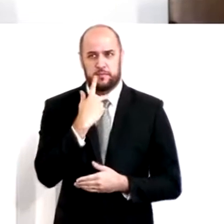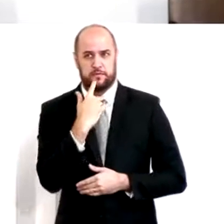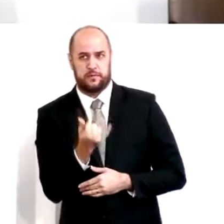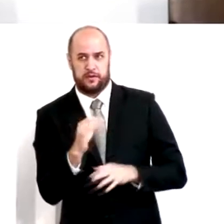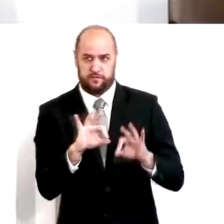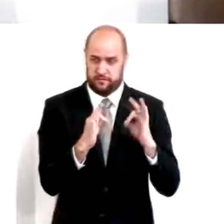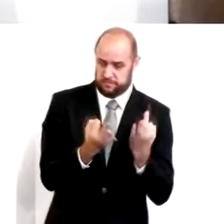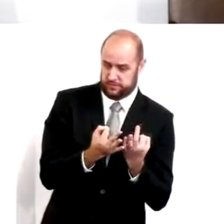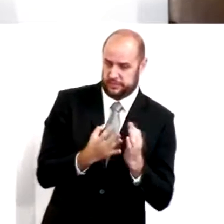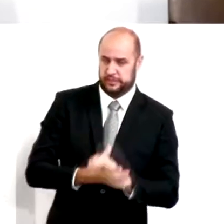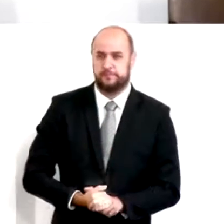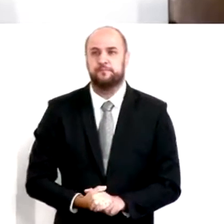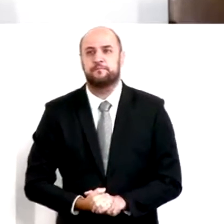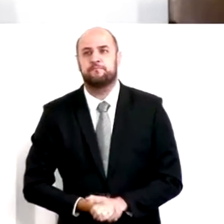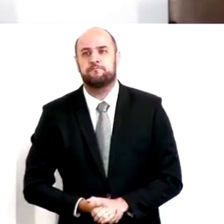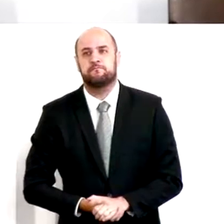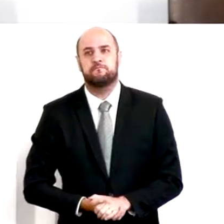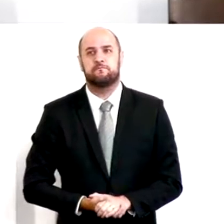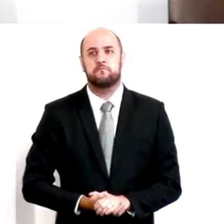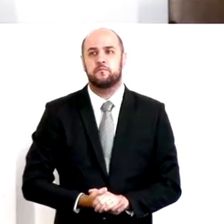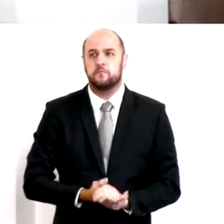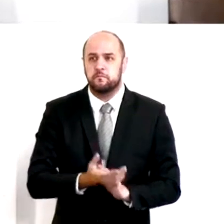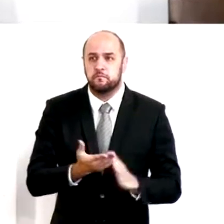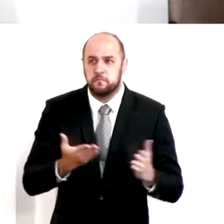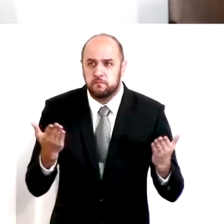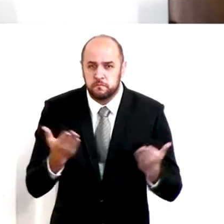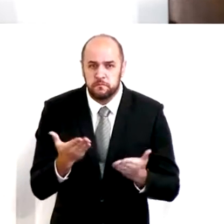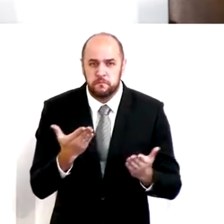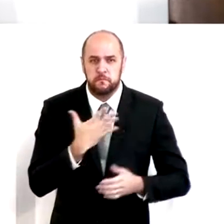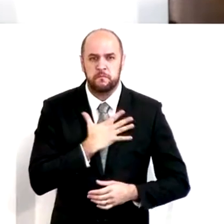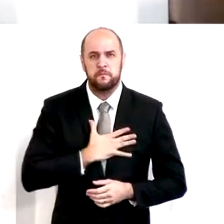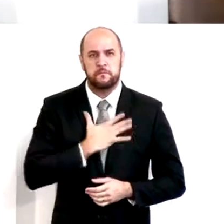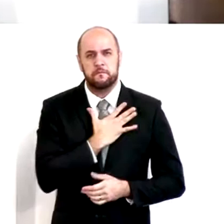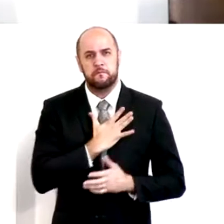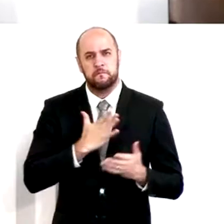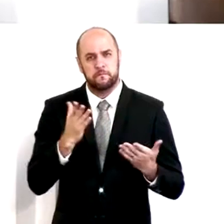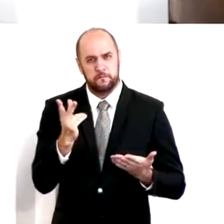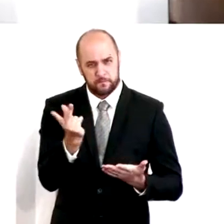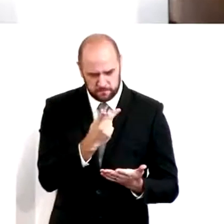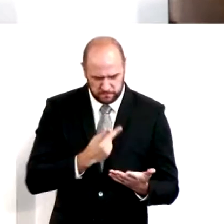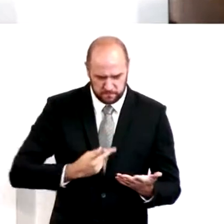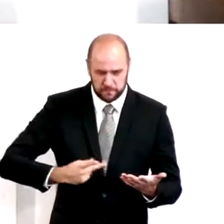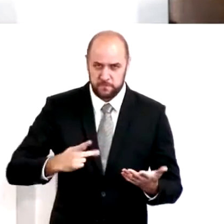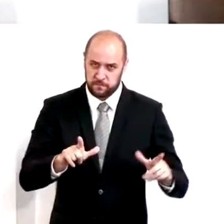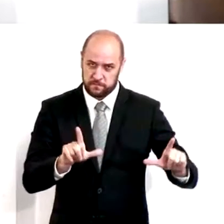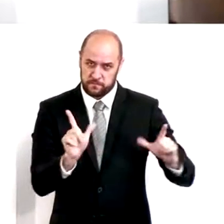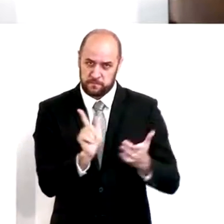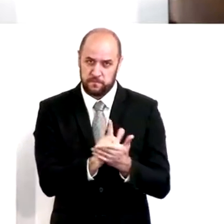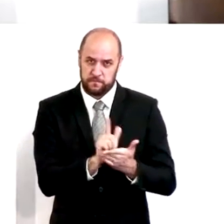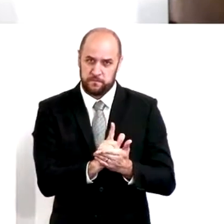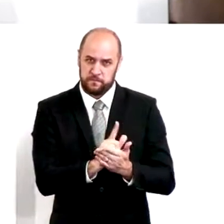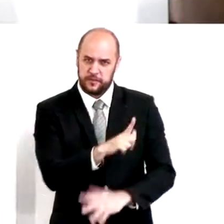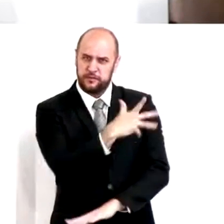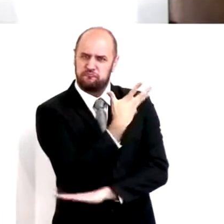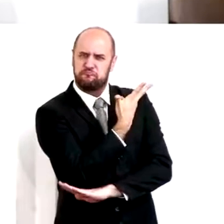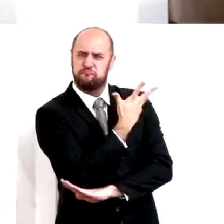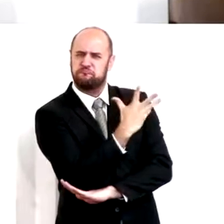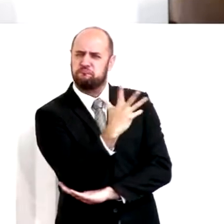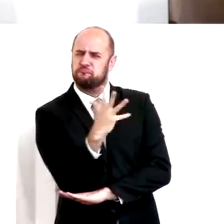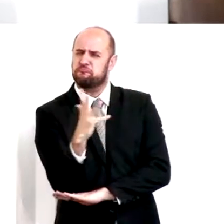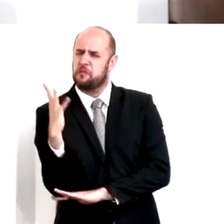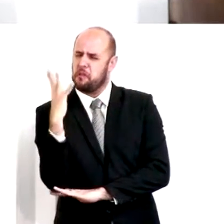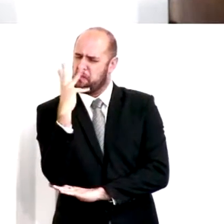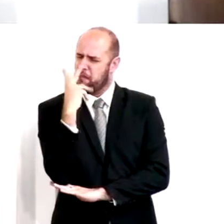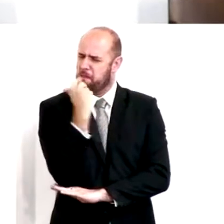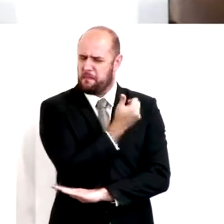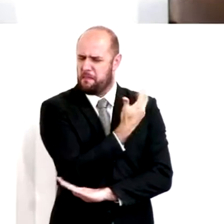sua família. Pastor, gostaria que você desenhasse nessa manhã, aí na sua folha, um jardim, um